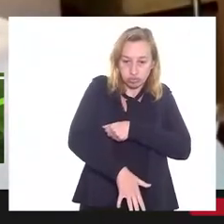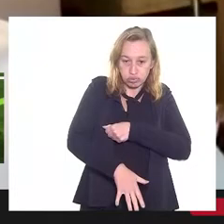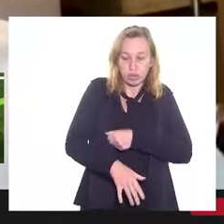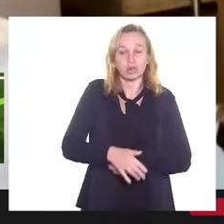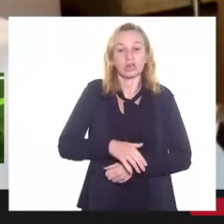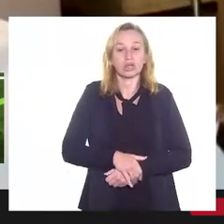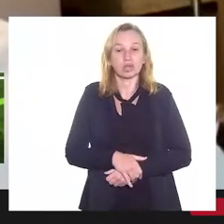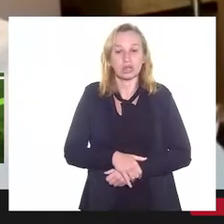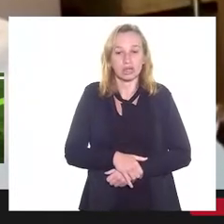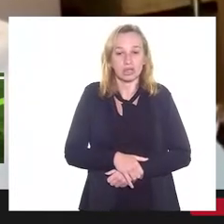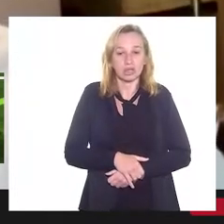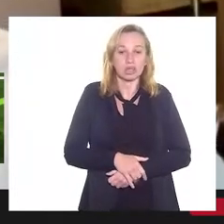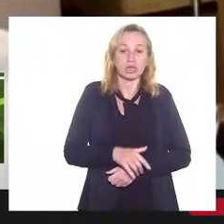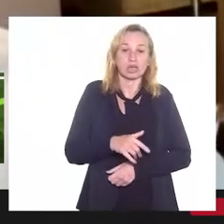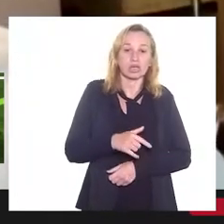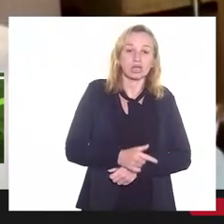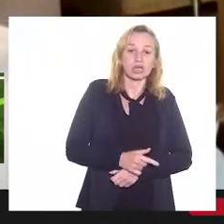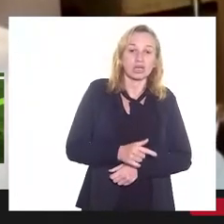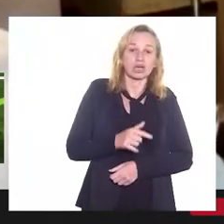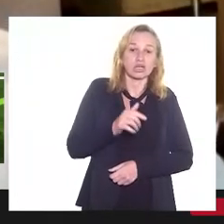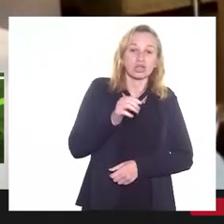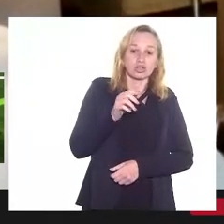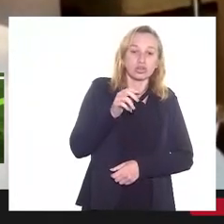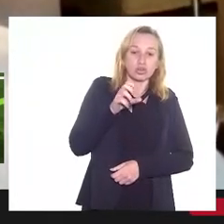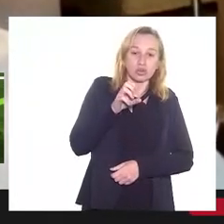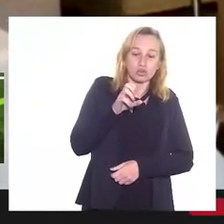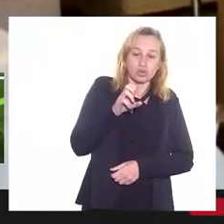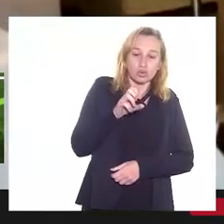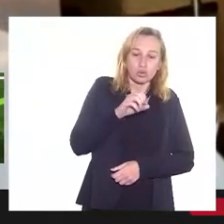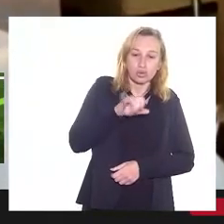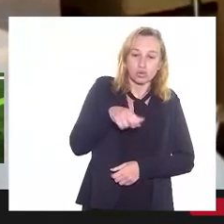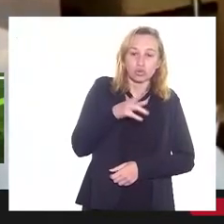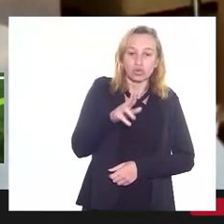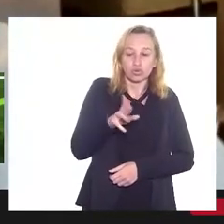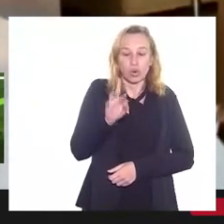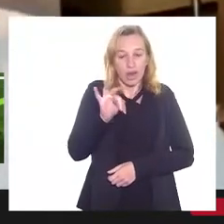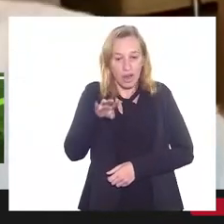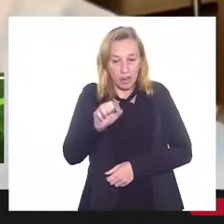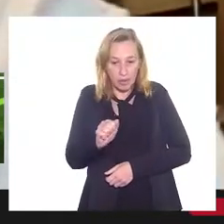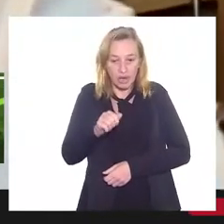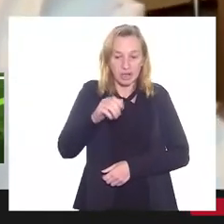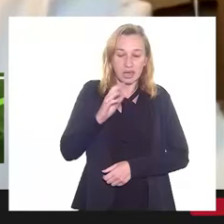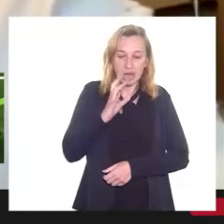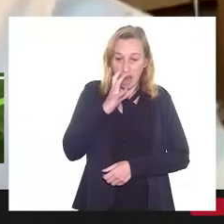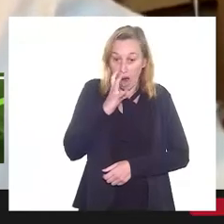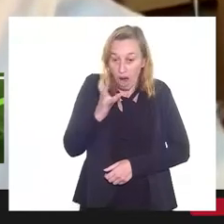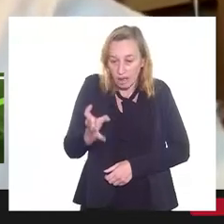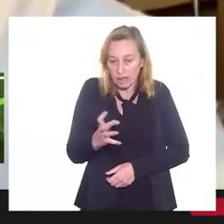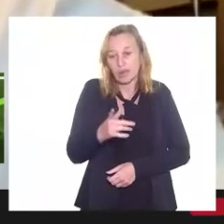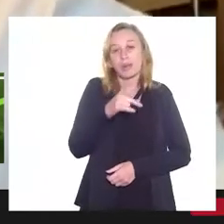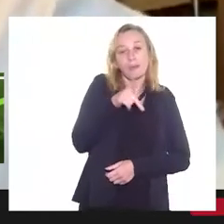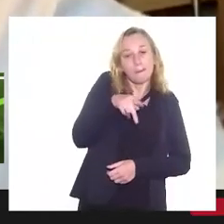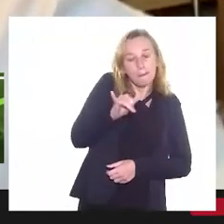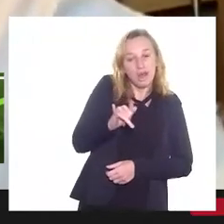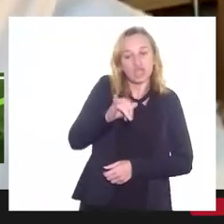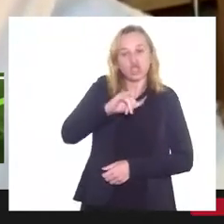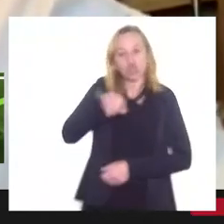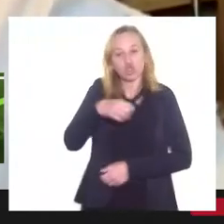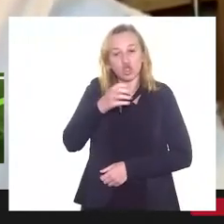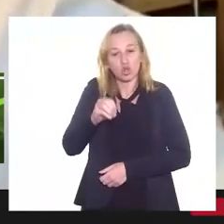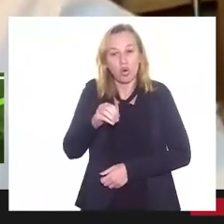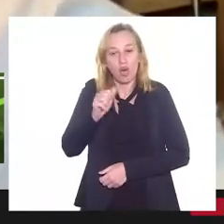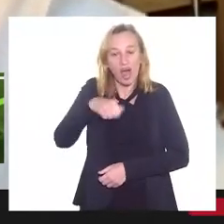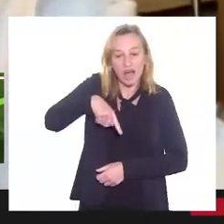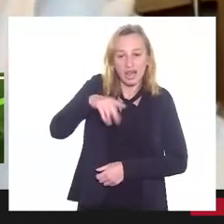no Xangô agodô em Ação 7 preste Jurema Encantada enfim novo Pai Joaquim de a alegria